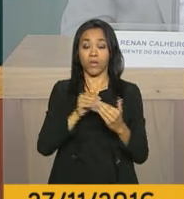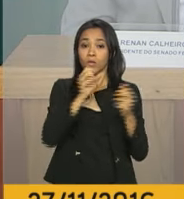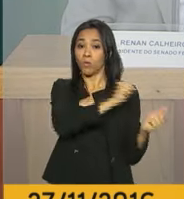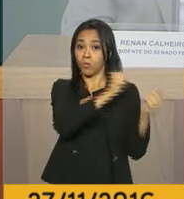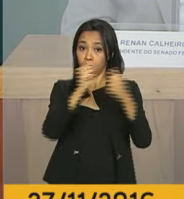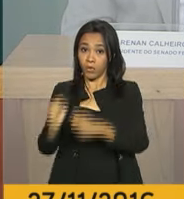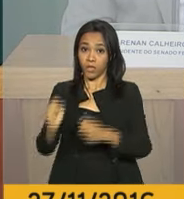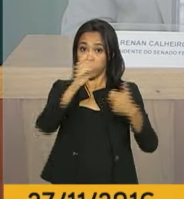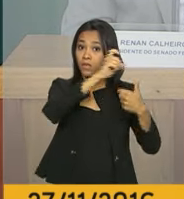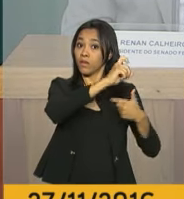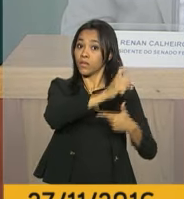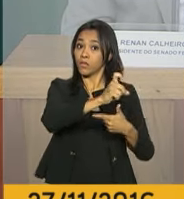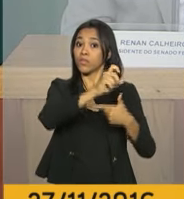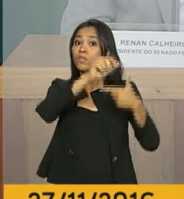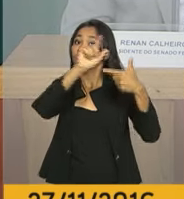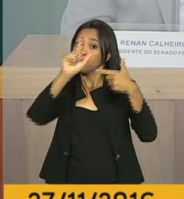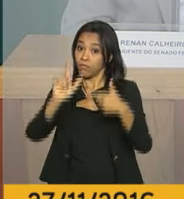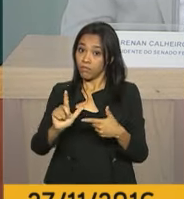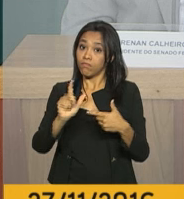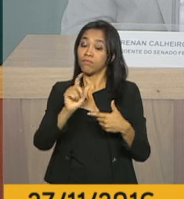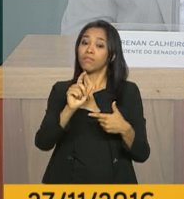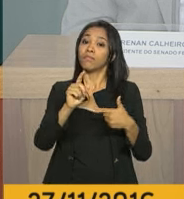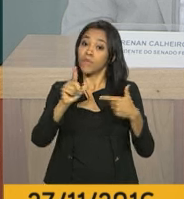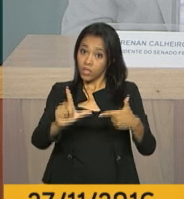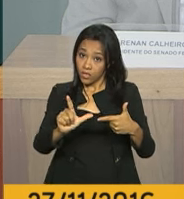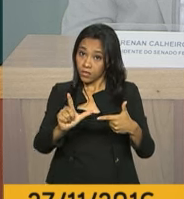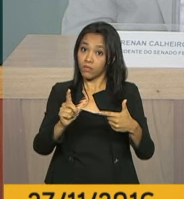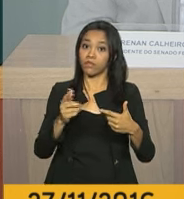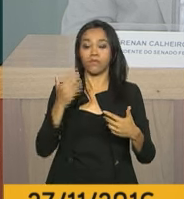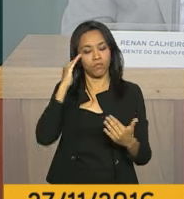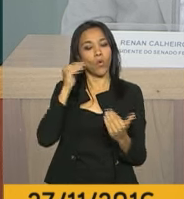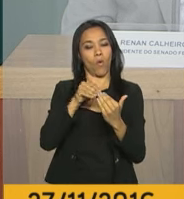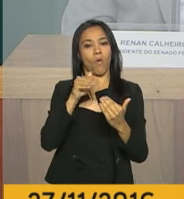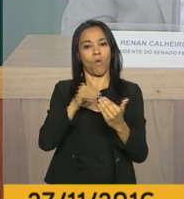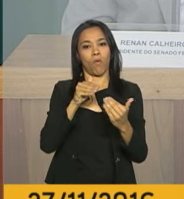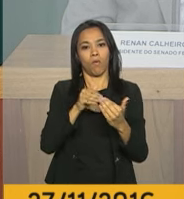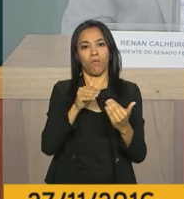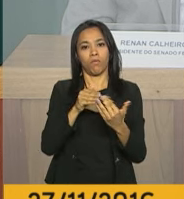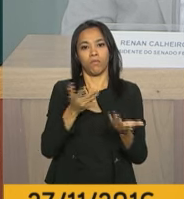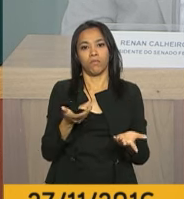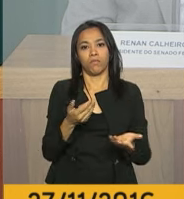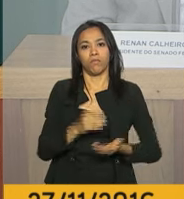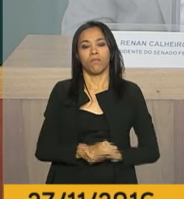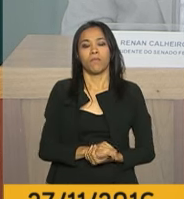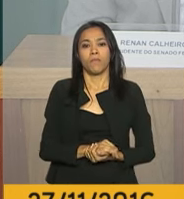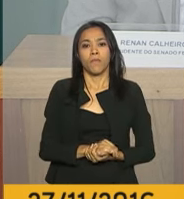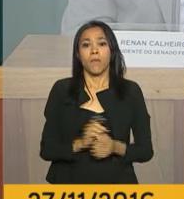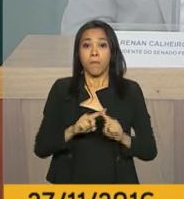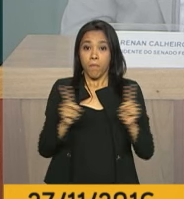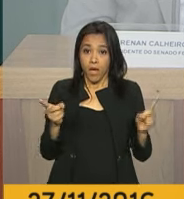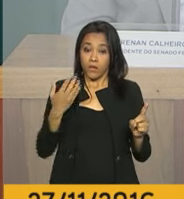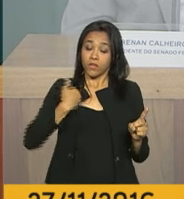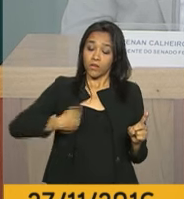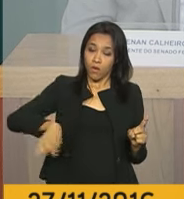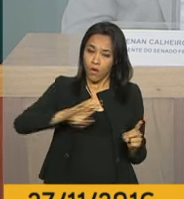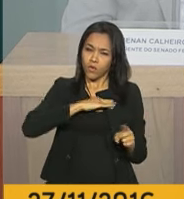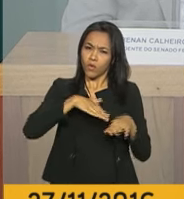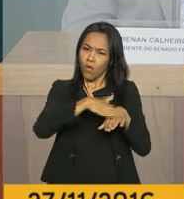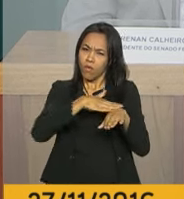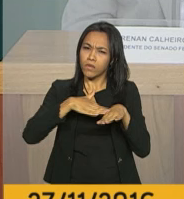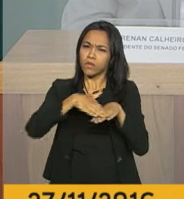Executivo e daqueles do Poder Legislativo. Mas, ao mesmo tempo, nós conversamos muito nesses